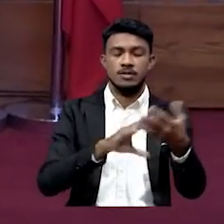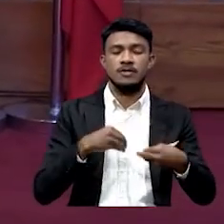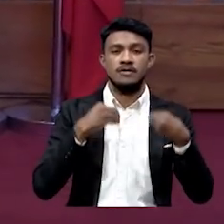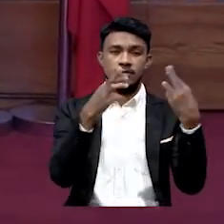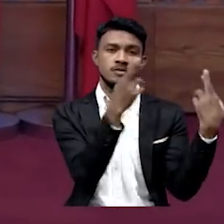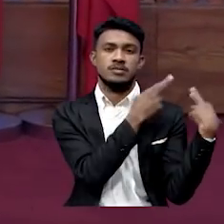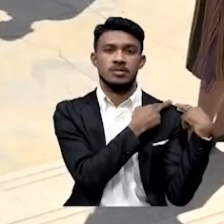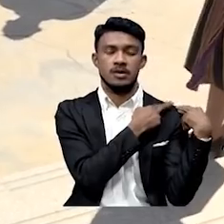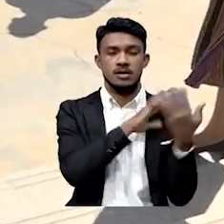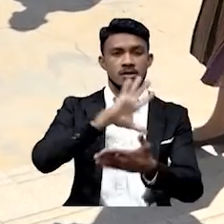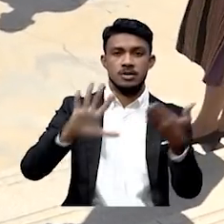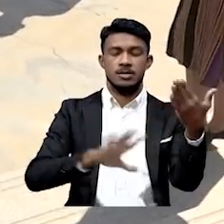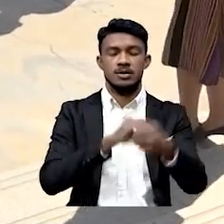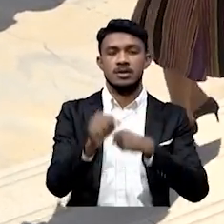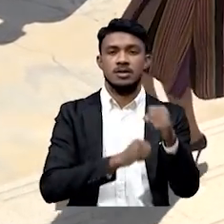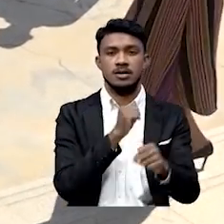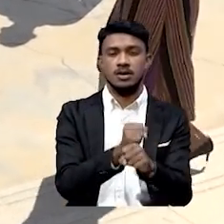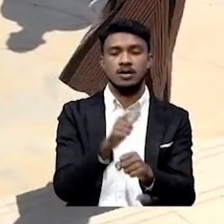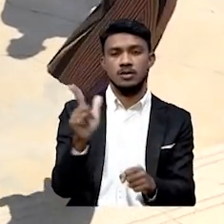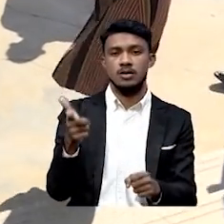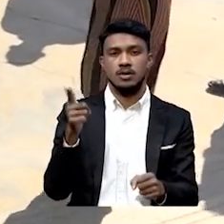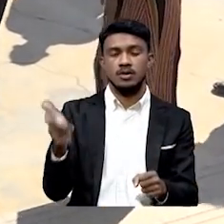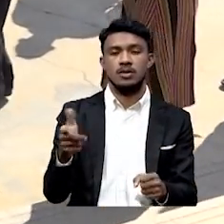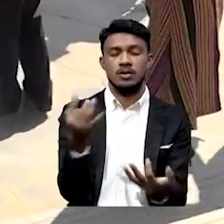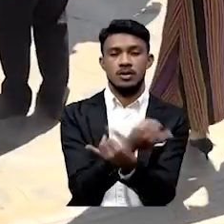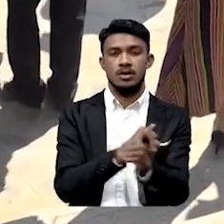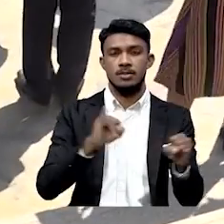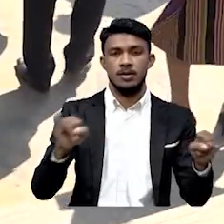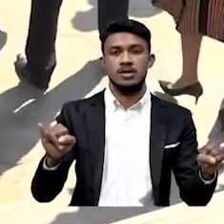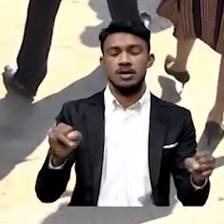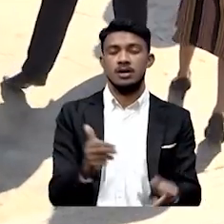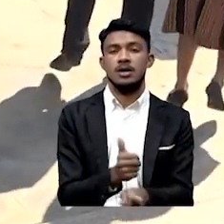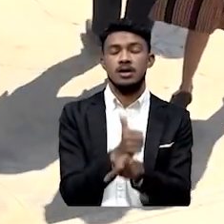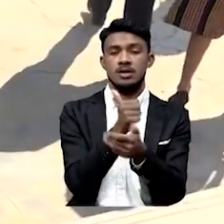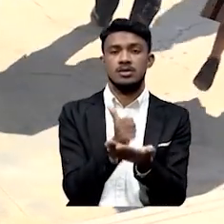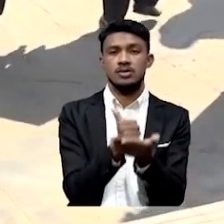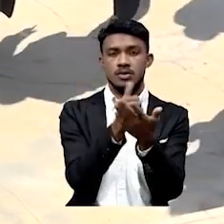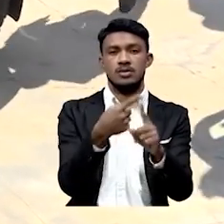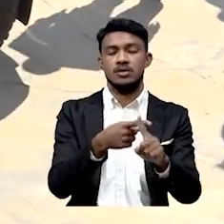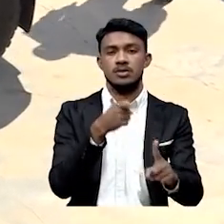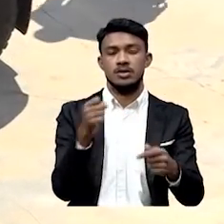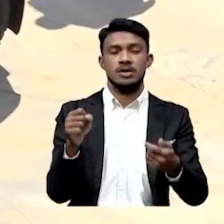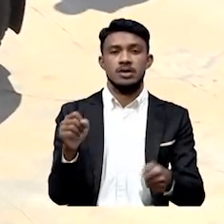Tinan Ruanulo Restauração Independência, no Insa Salva Timor-Leste e crise economia social, no